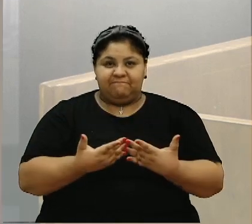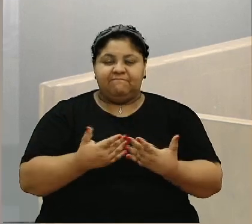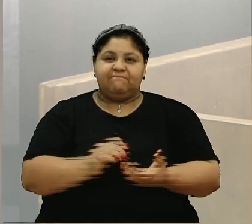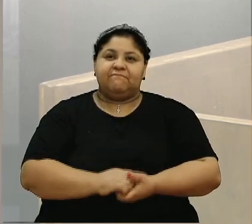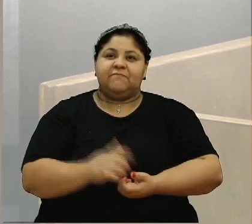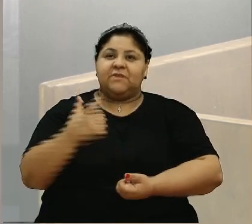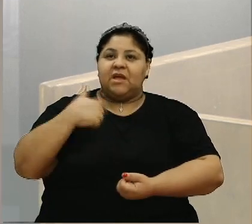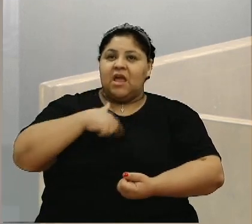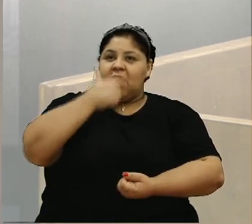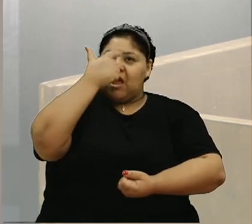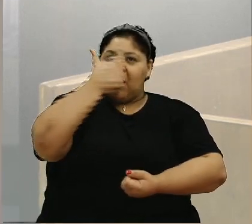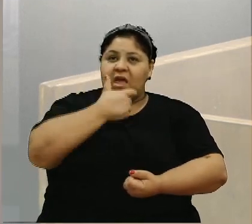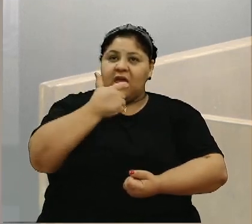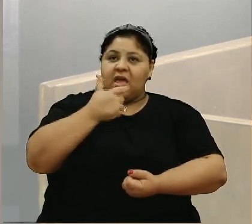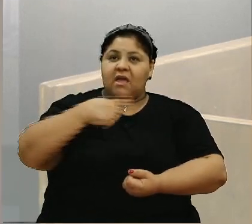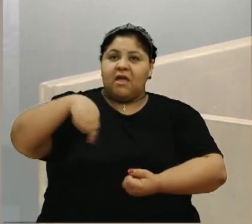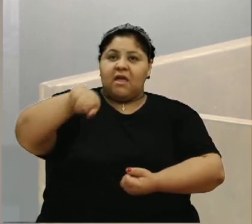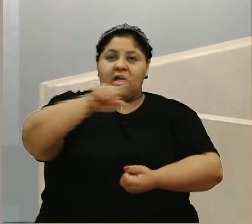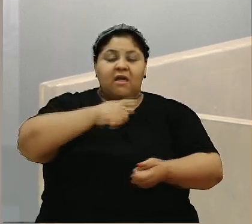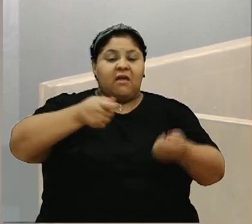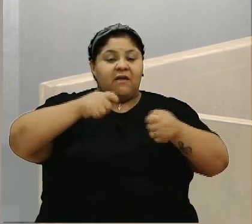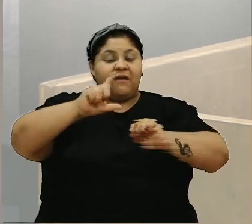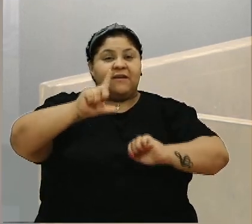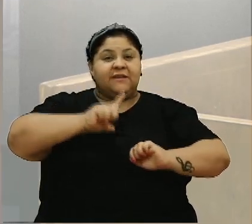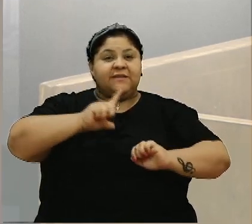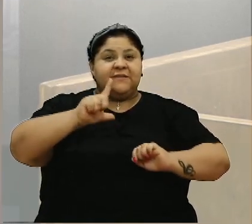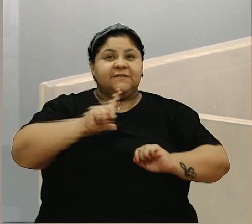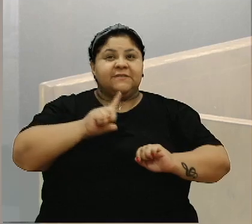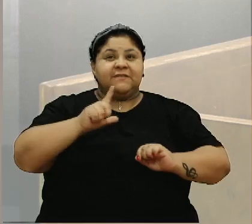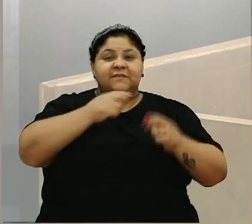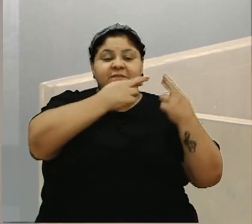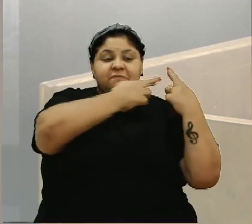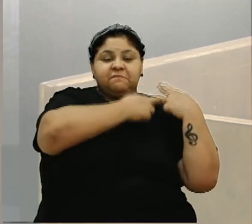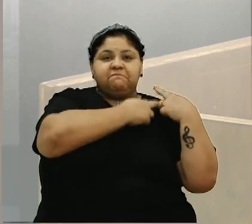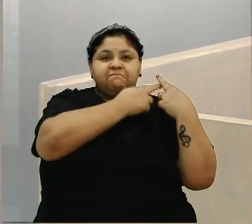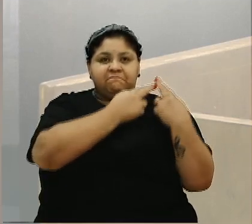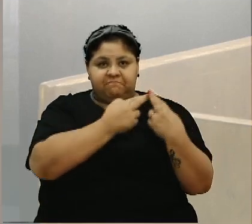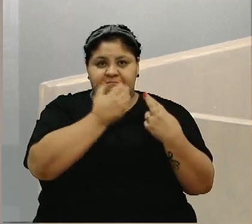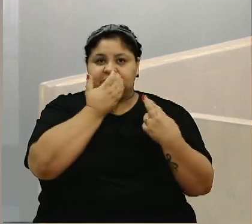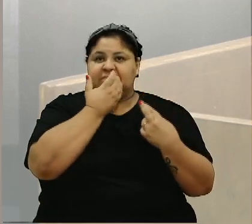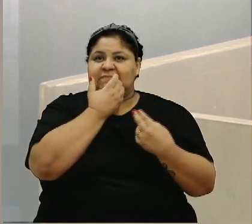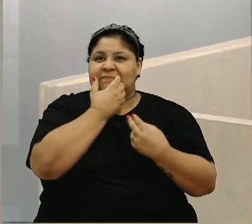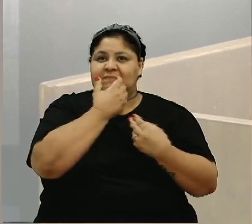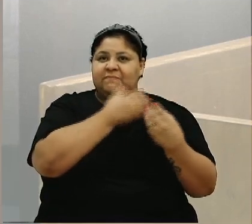Eu acho que a gente precisa ter muita responsabilidade,